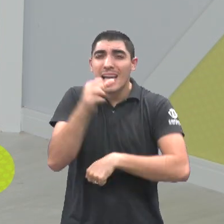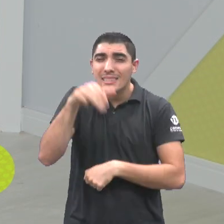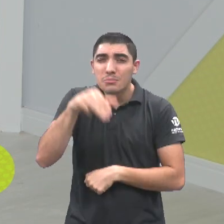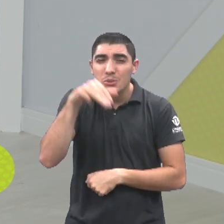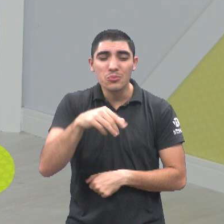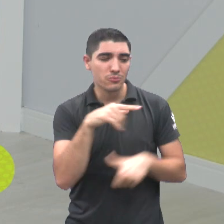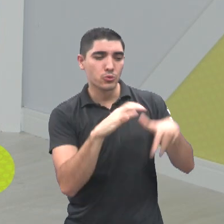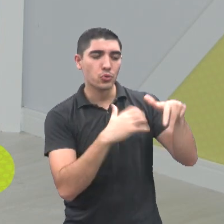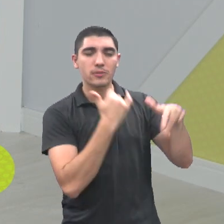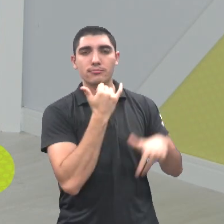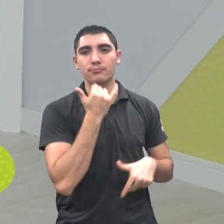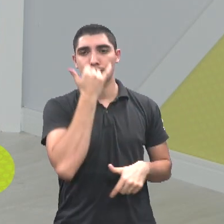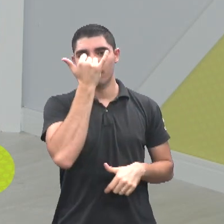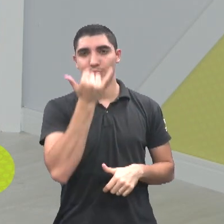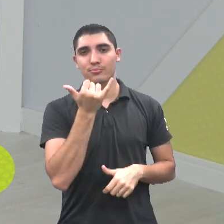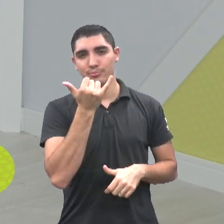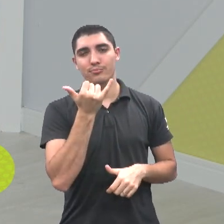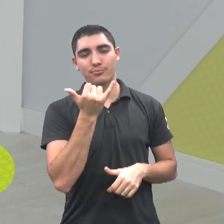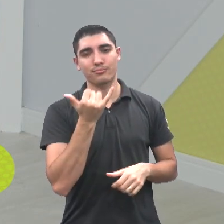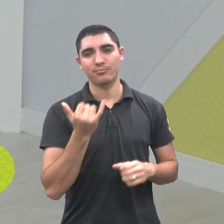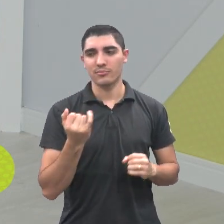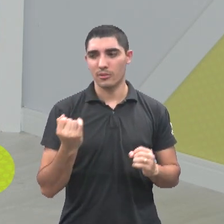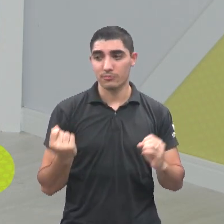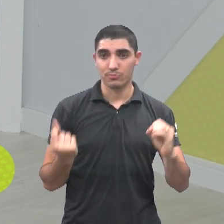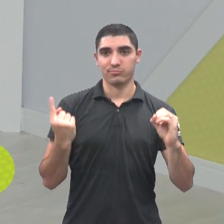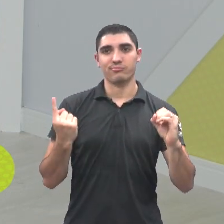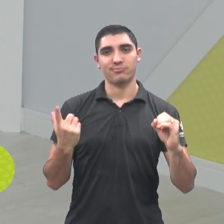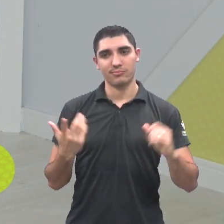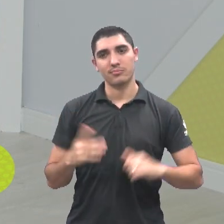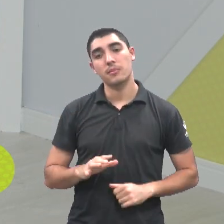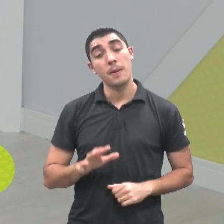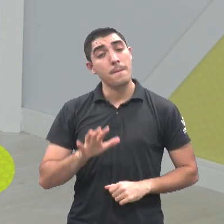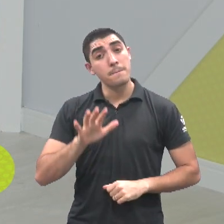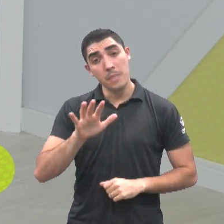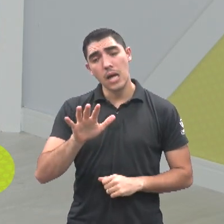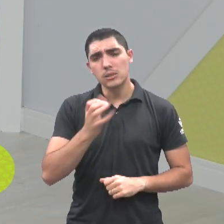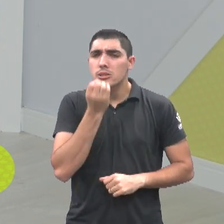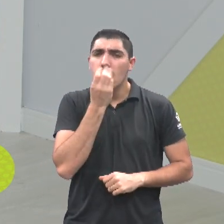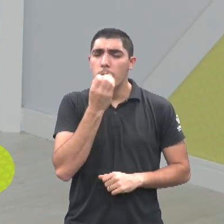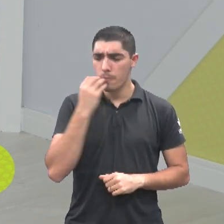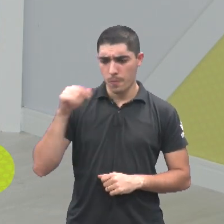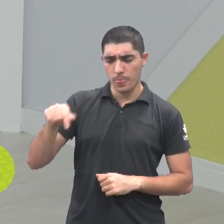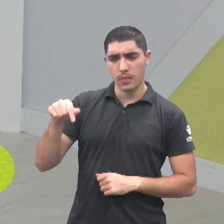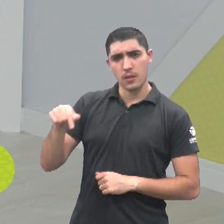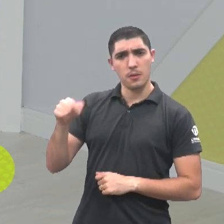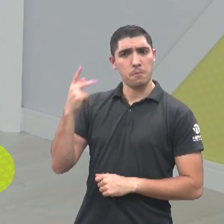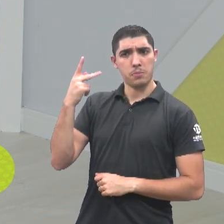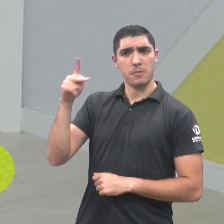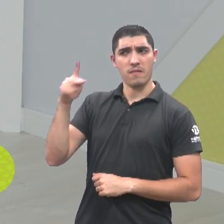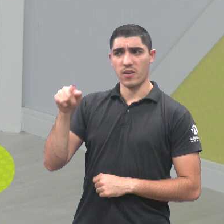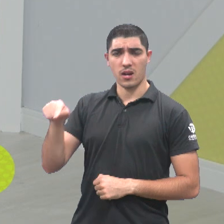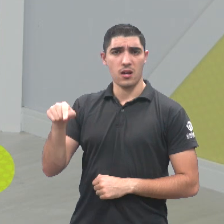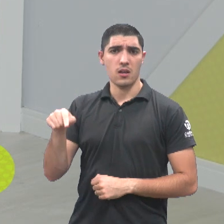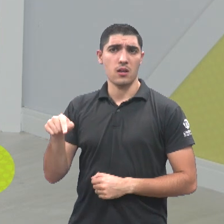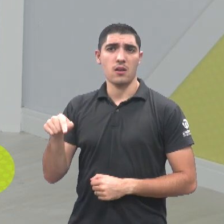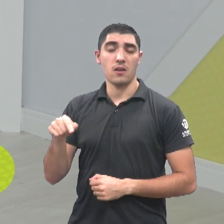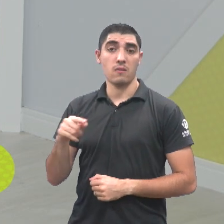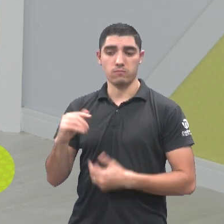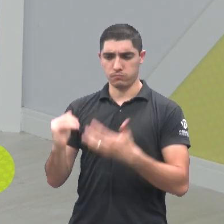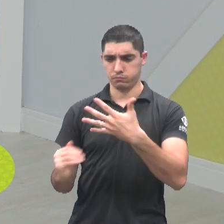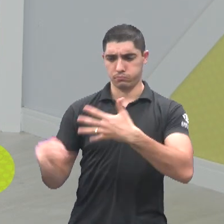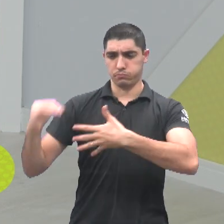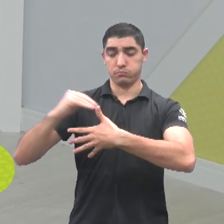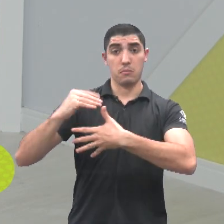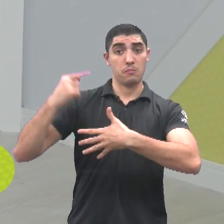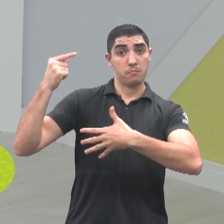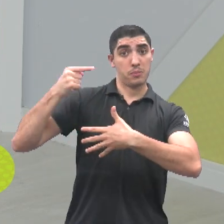empate e de repente até quem sabe a virada, mas perdeu para o líder, um líder que tomou até a melhor defesa com apenas 3